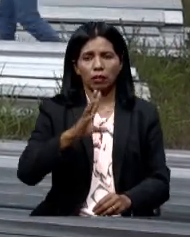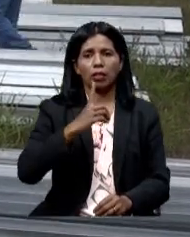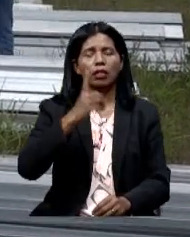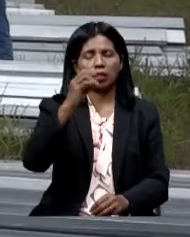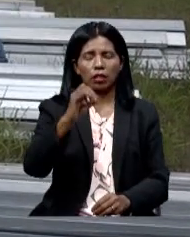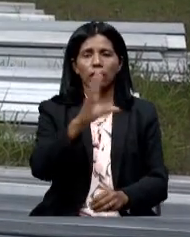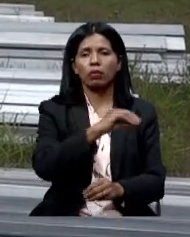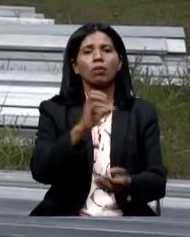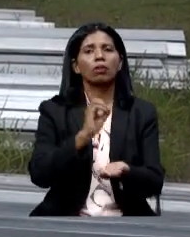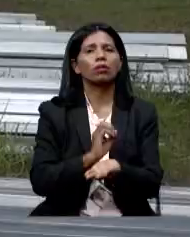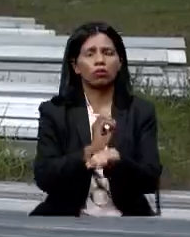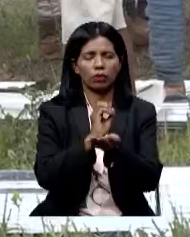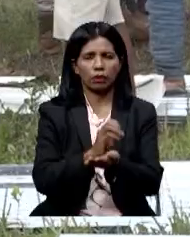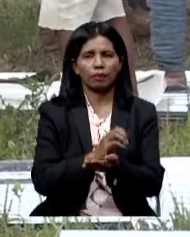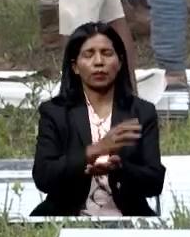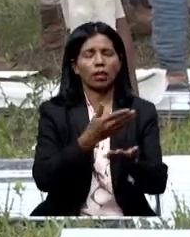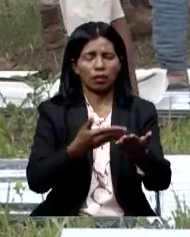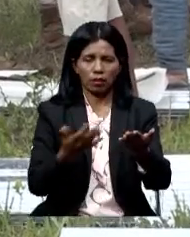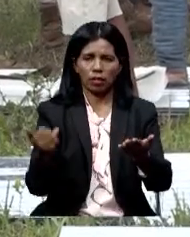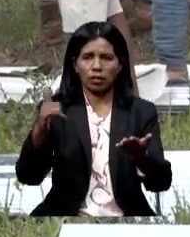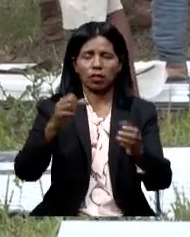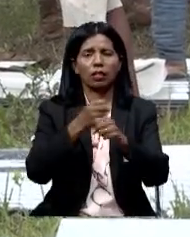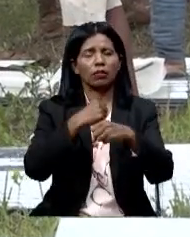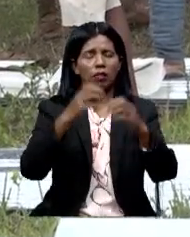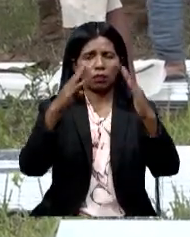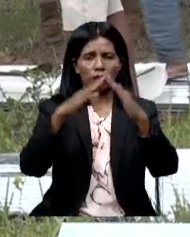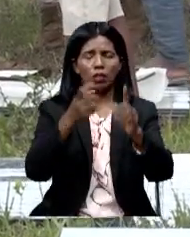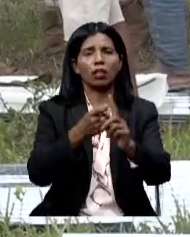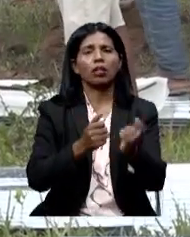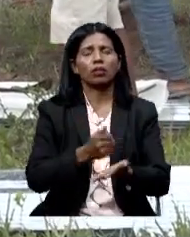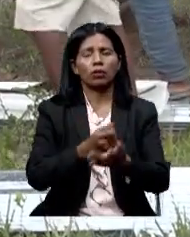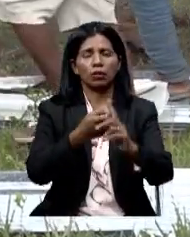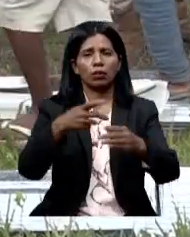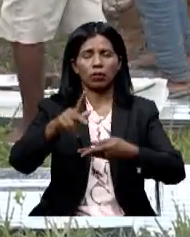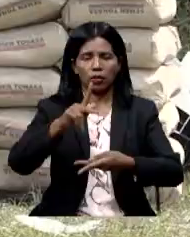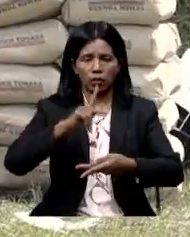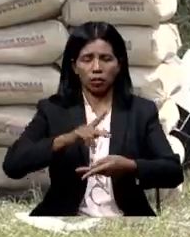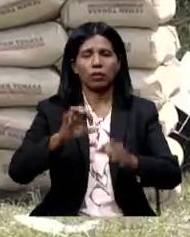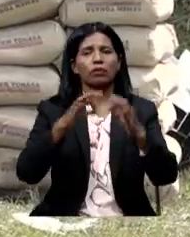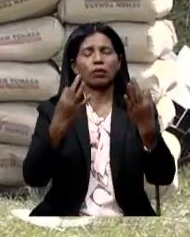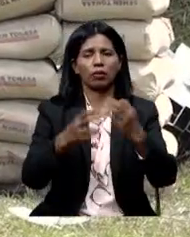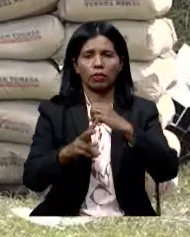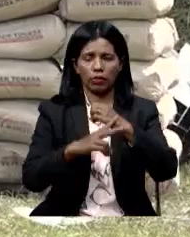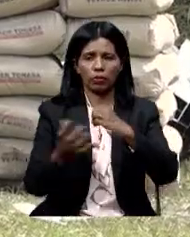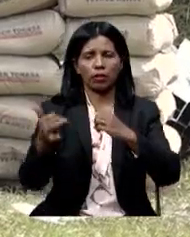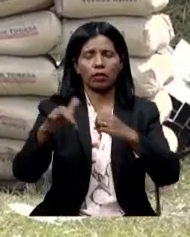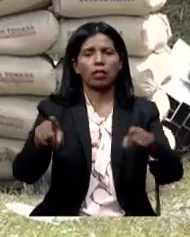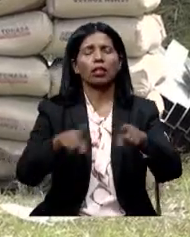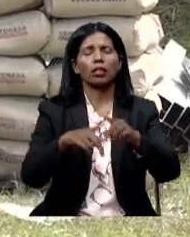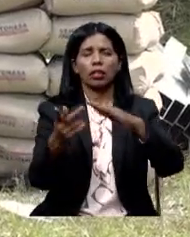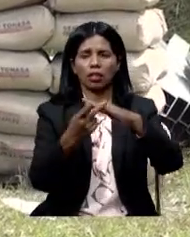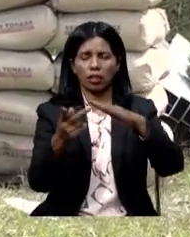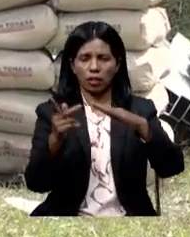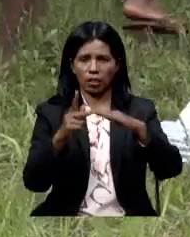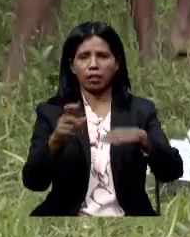Noraiwan. Além de material construção nebe apoia Rússia Proteção Civil, ba família vítima Sira Macanesan, Kalen,